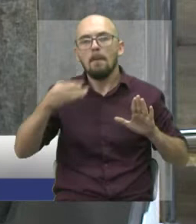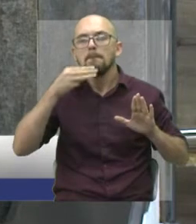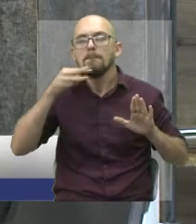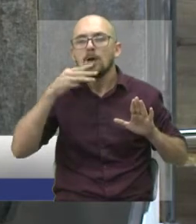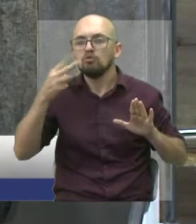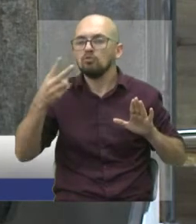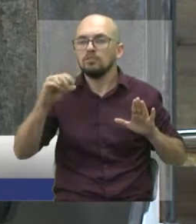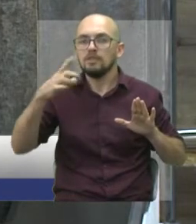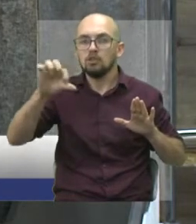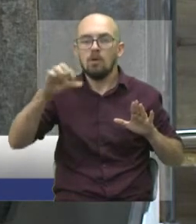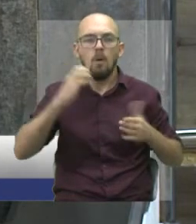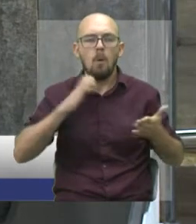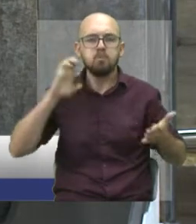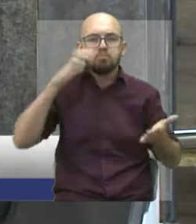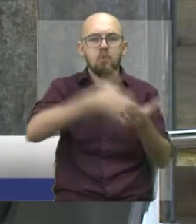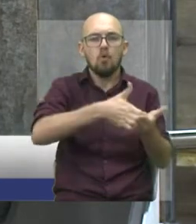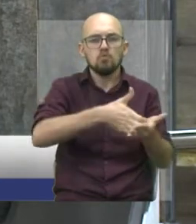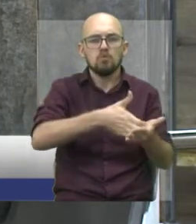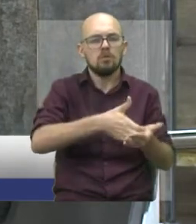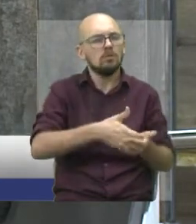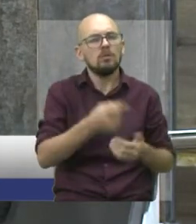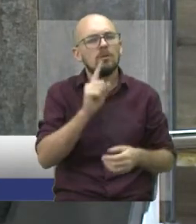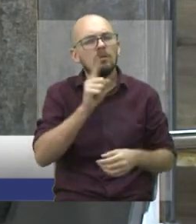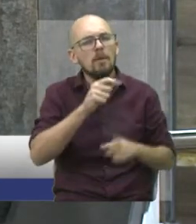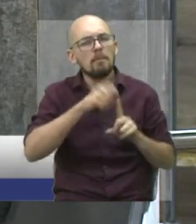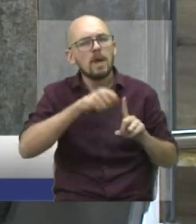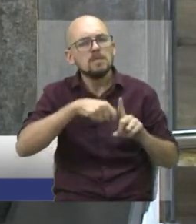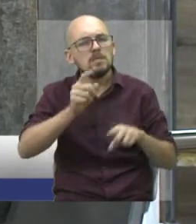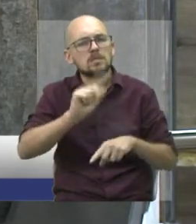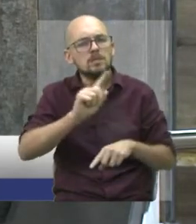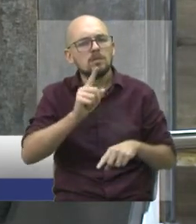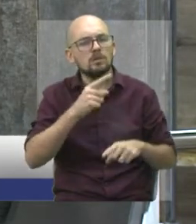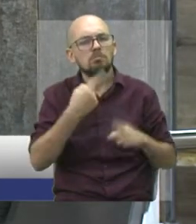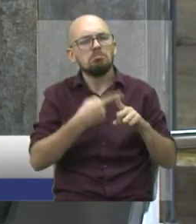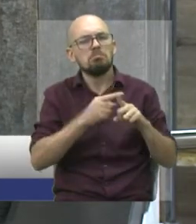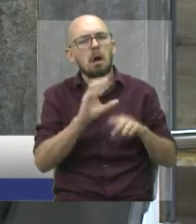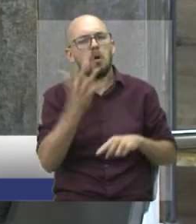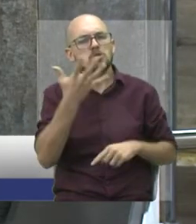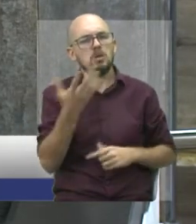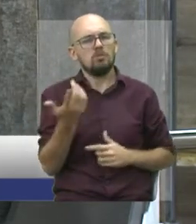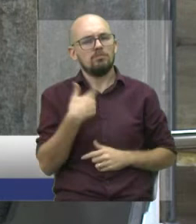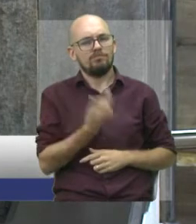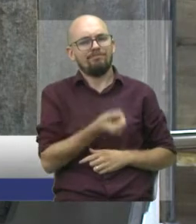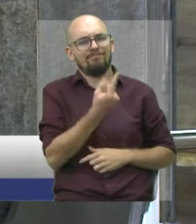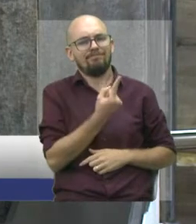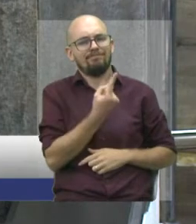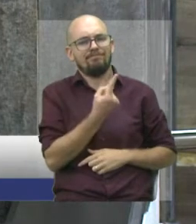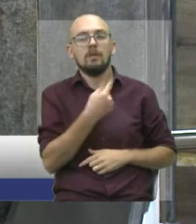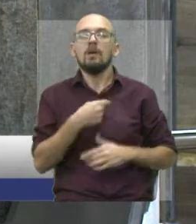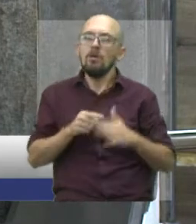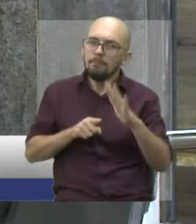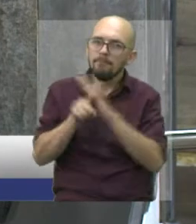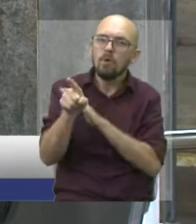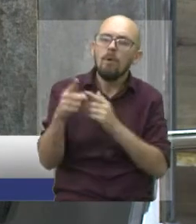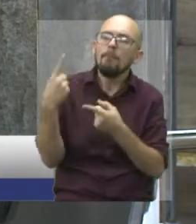pago mensalmente? O que está acontecendo? Então, eu perguntei qual é o imóvel e por que foi pago esse valor